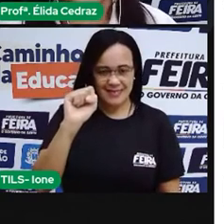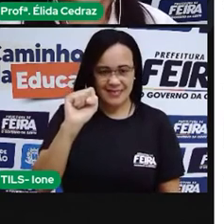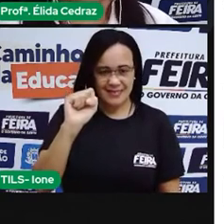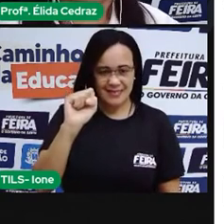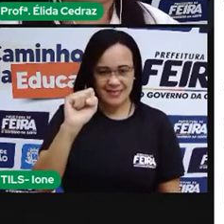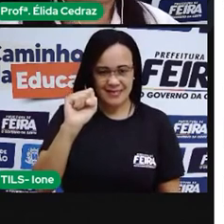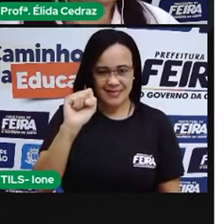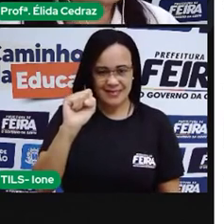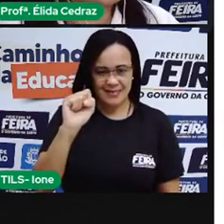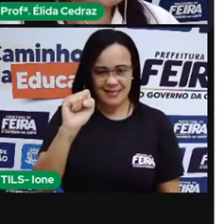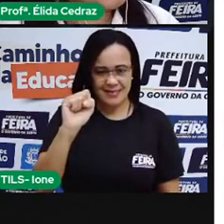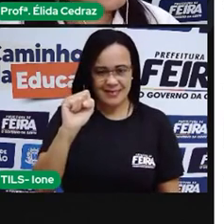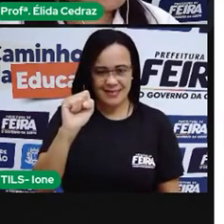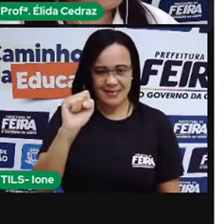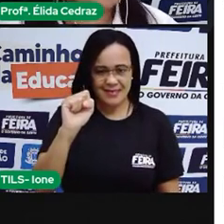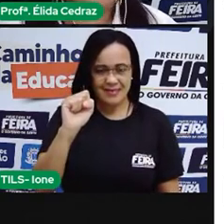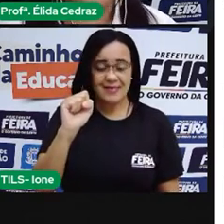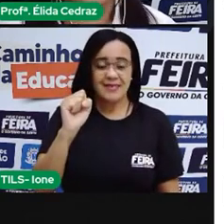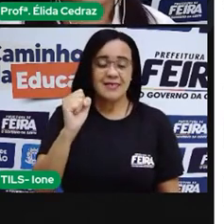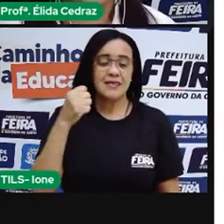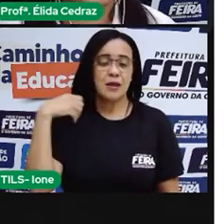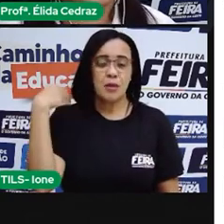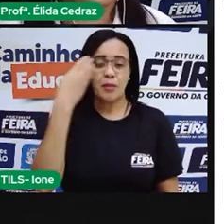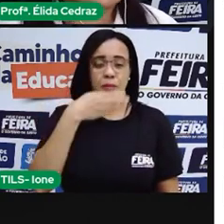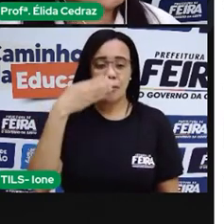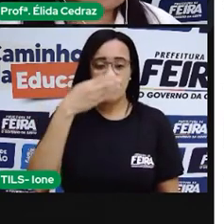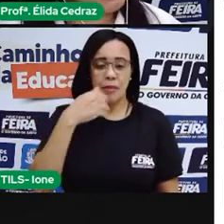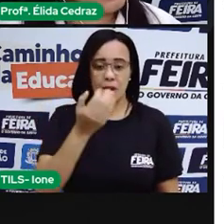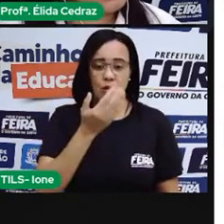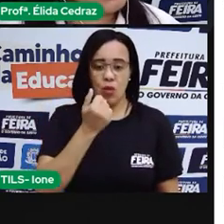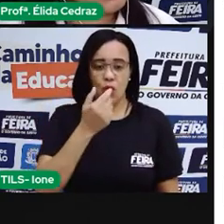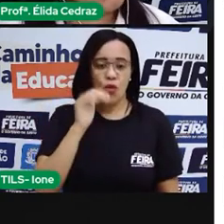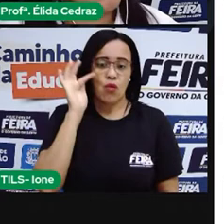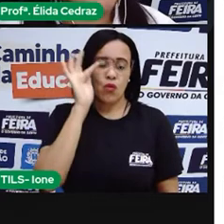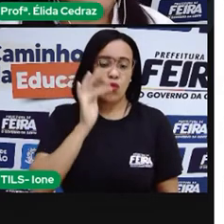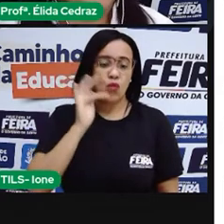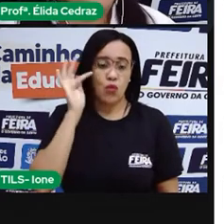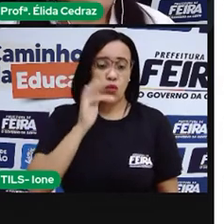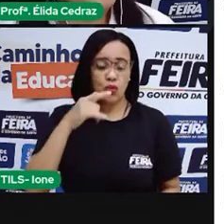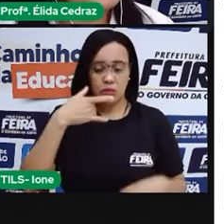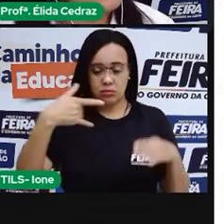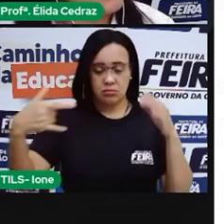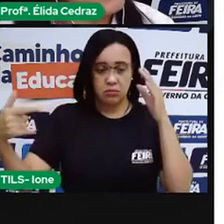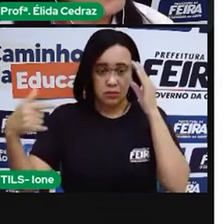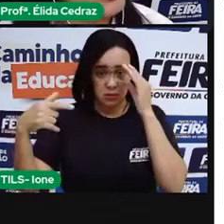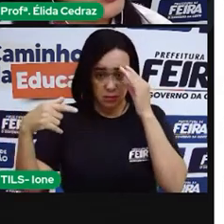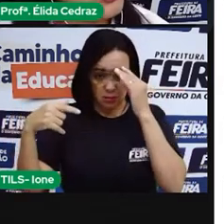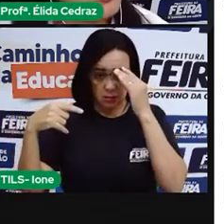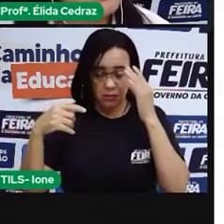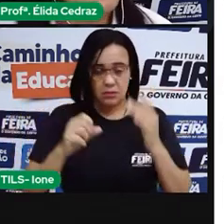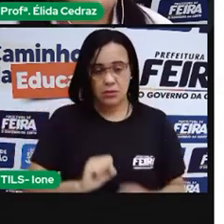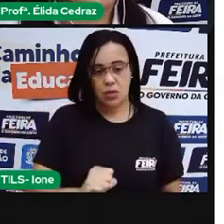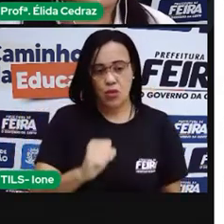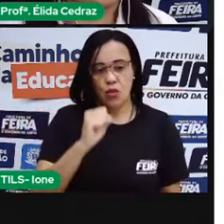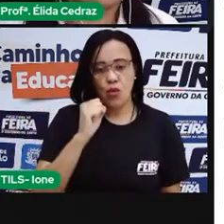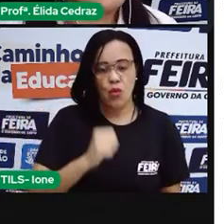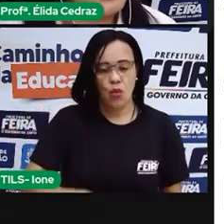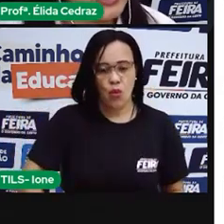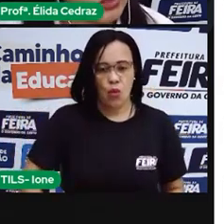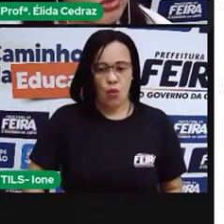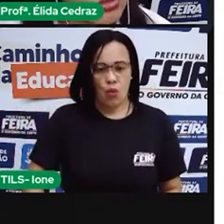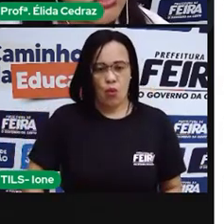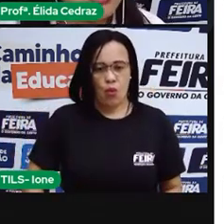e se alimenta de mel, frutas e peixes. Os ursos